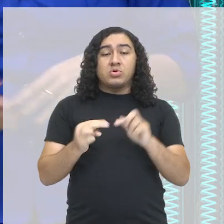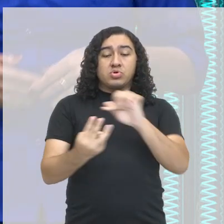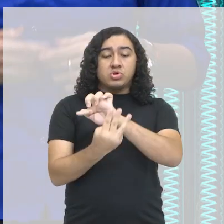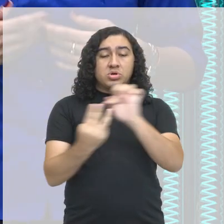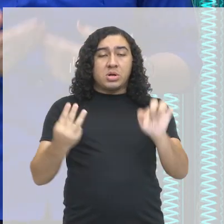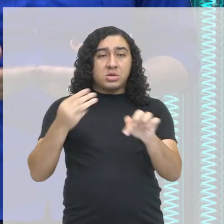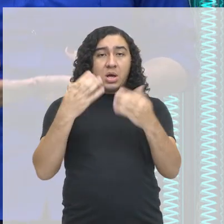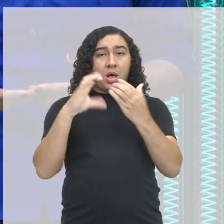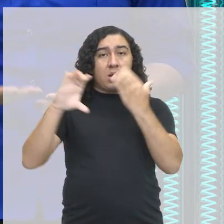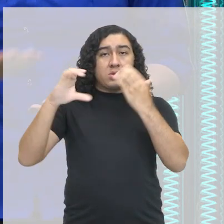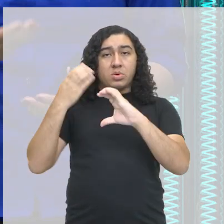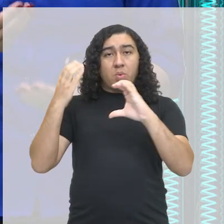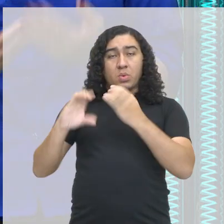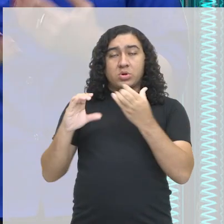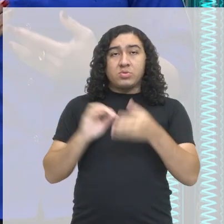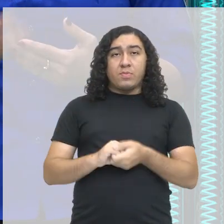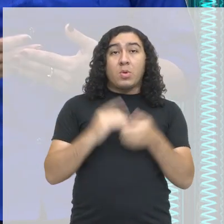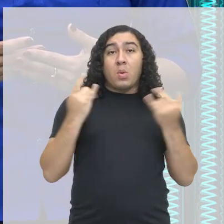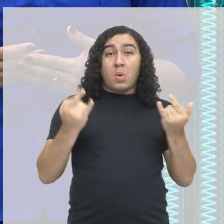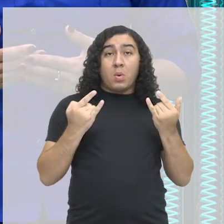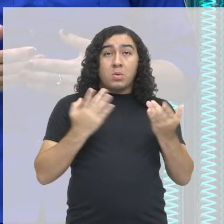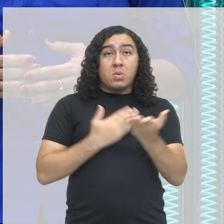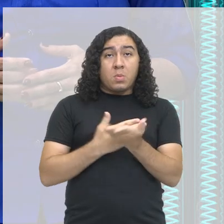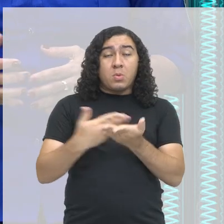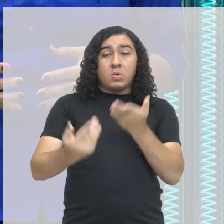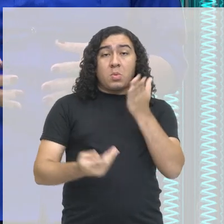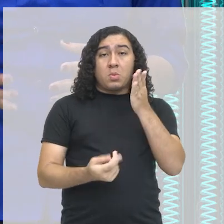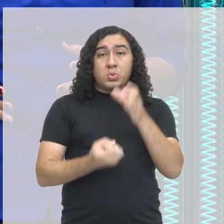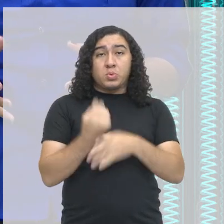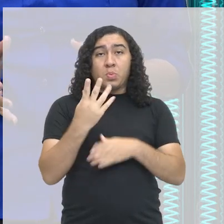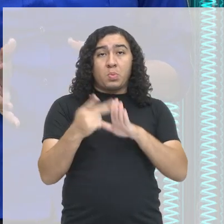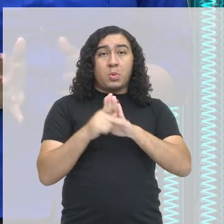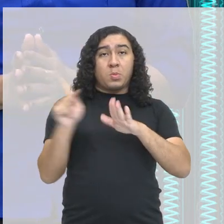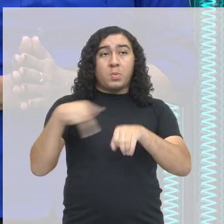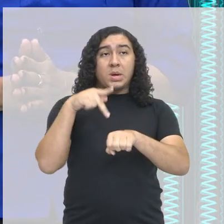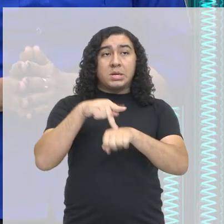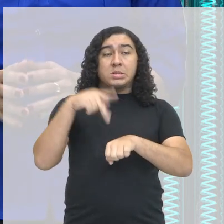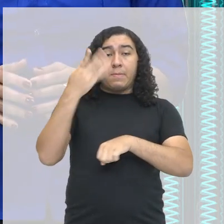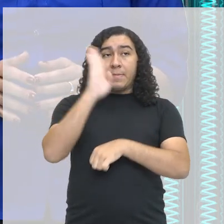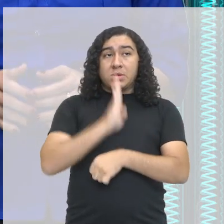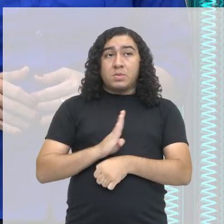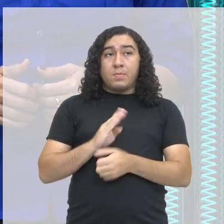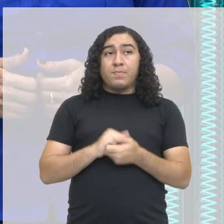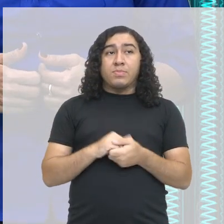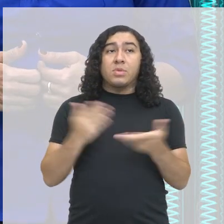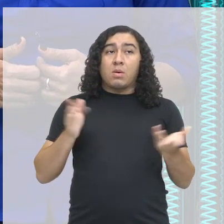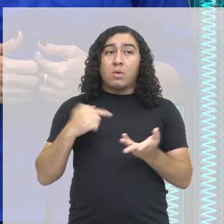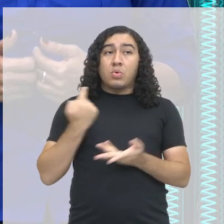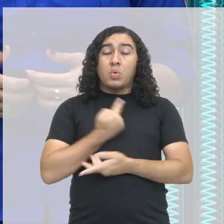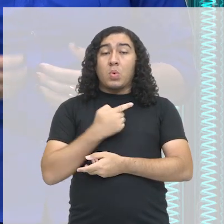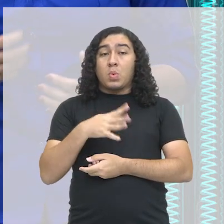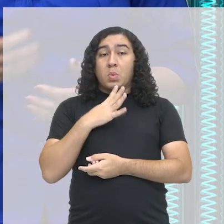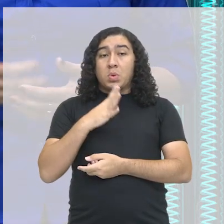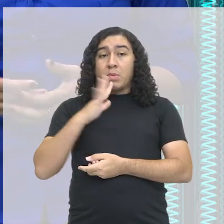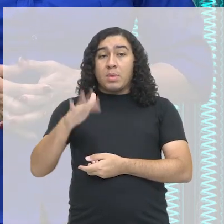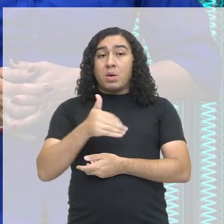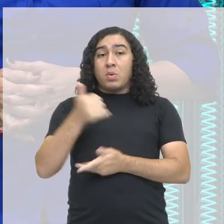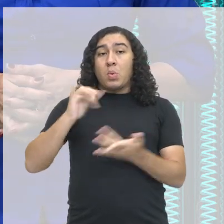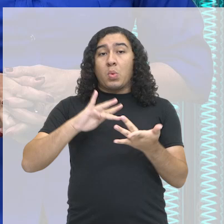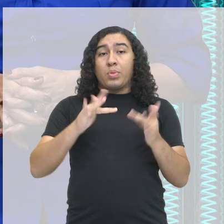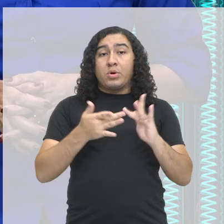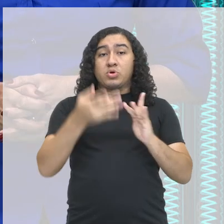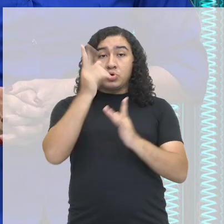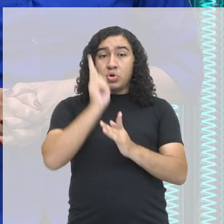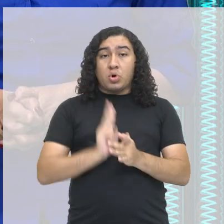aqui, o rock foi lançado no Brasil. E agora vamos conhecer um pouco o contexto histórico